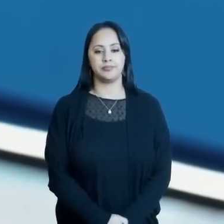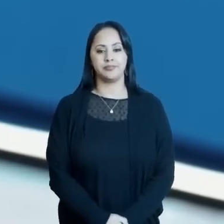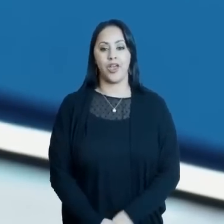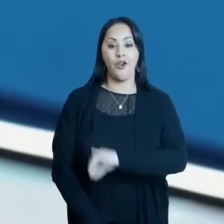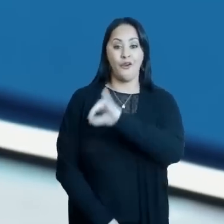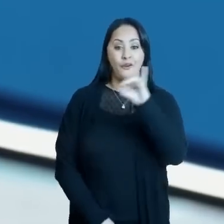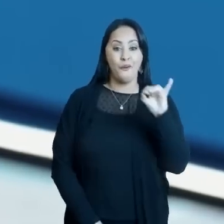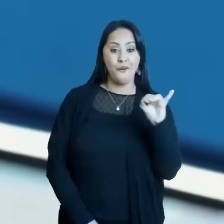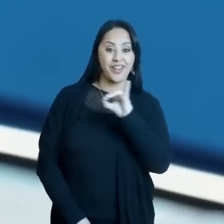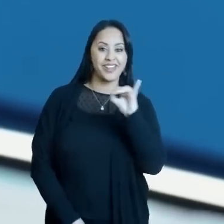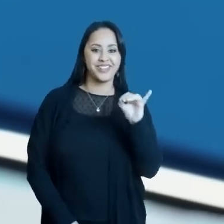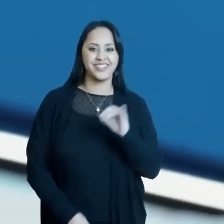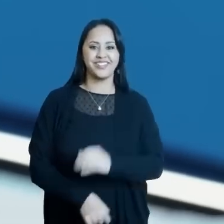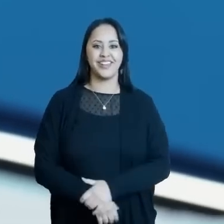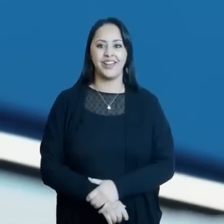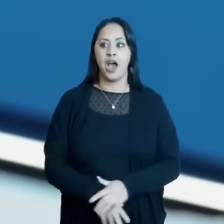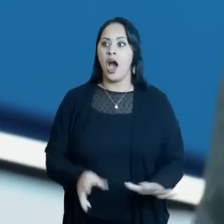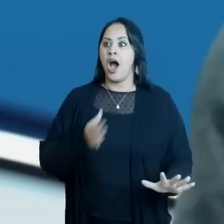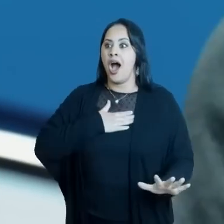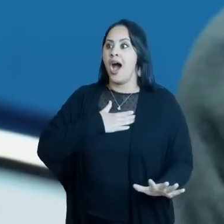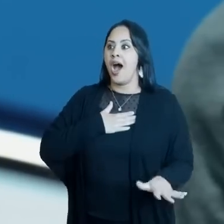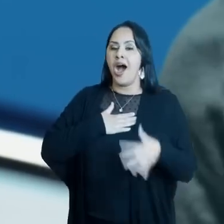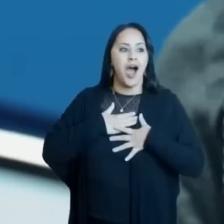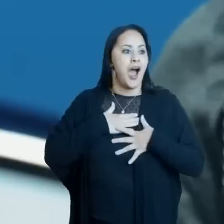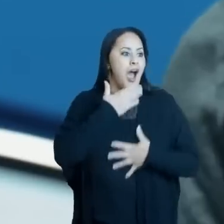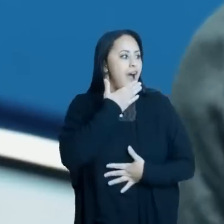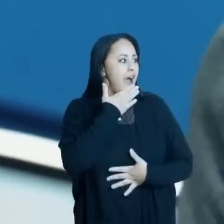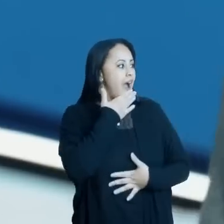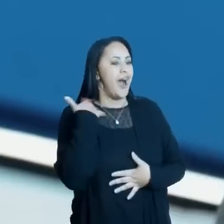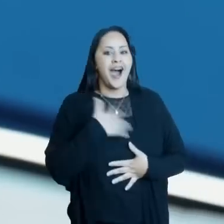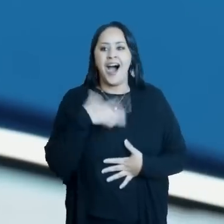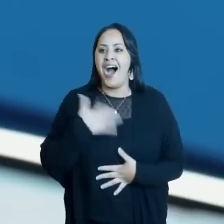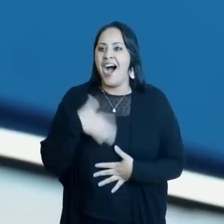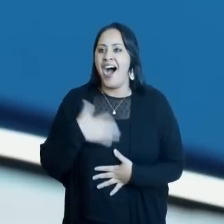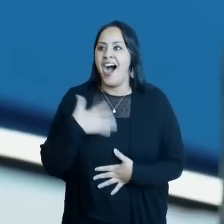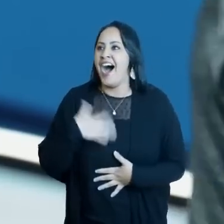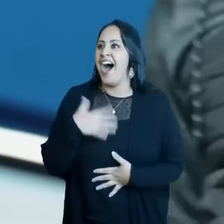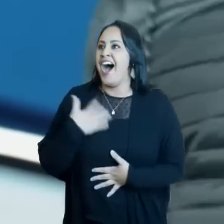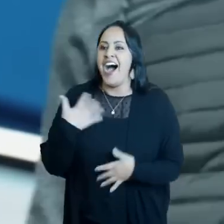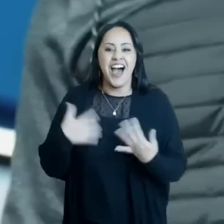Oi? Caraca, tô gritando. Meu Deus!